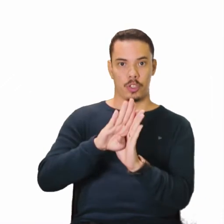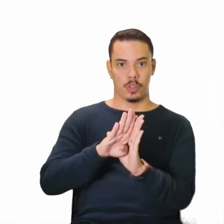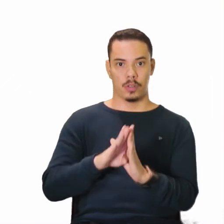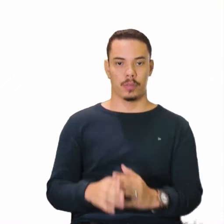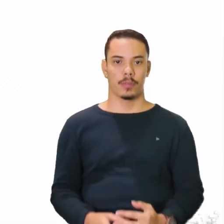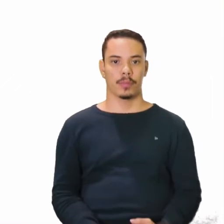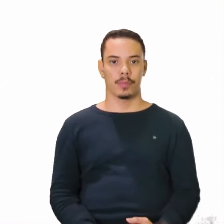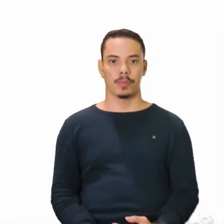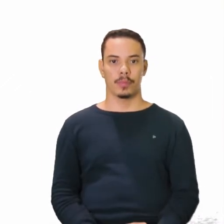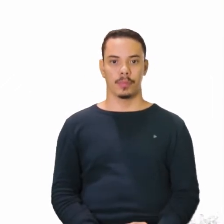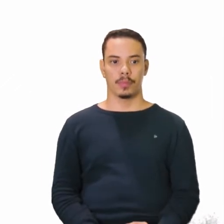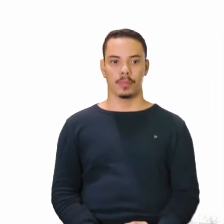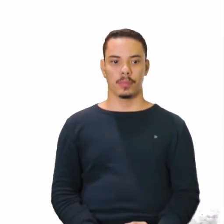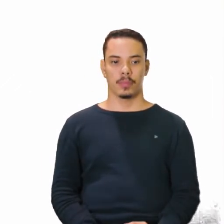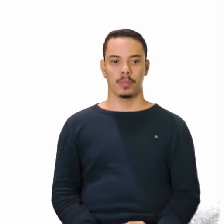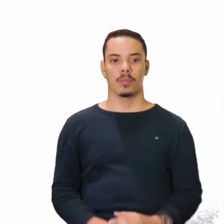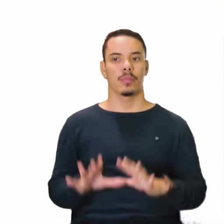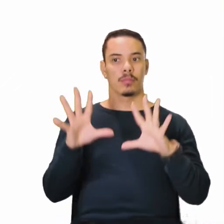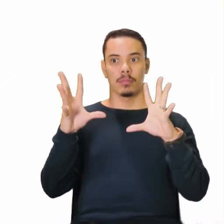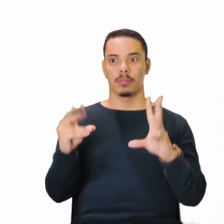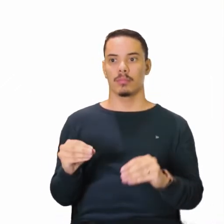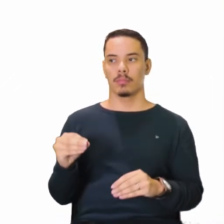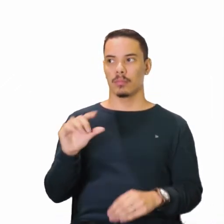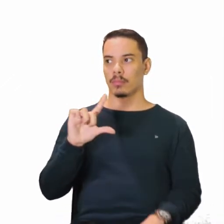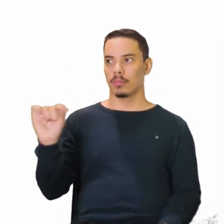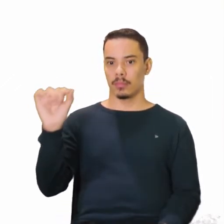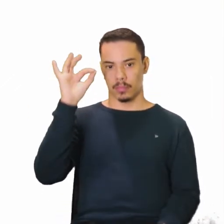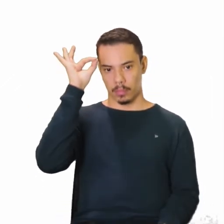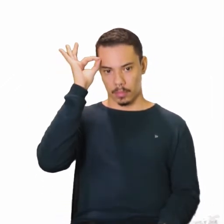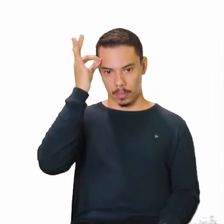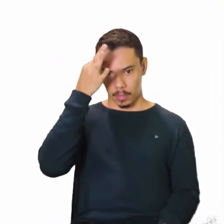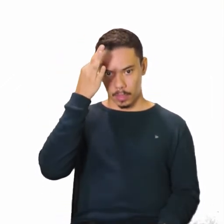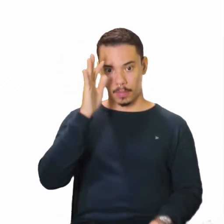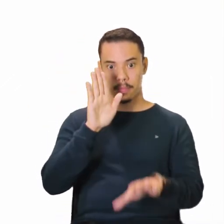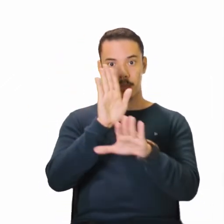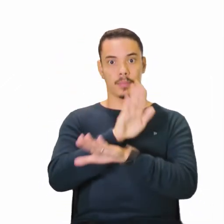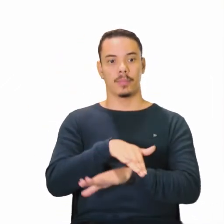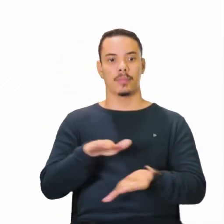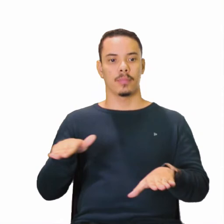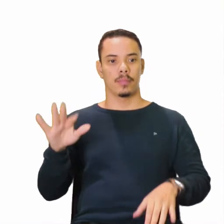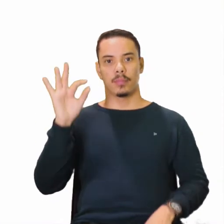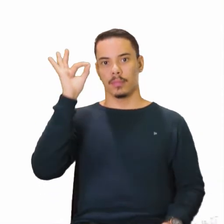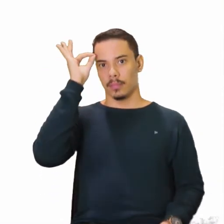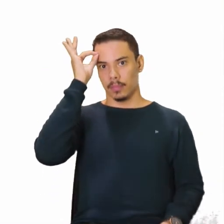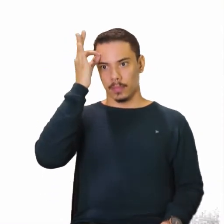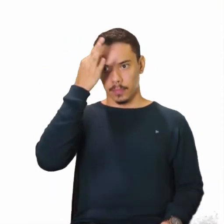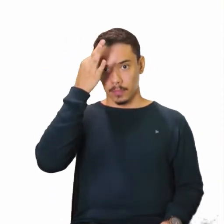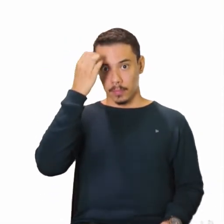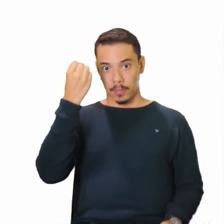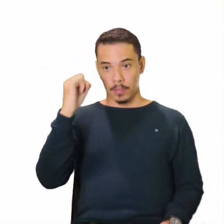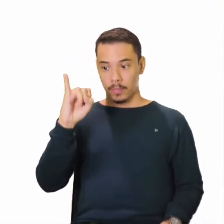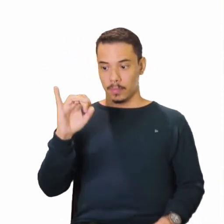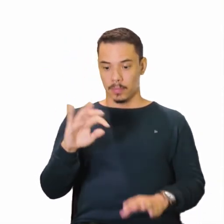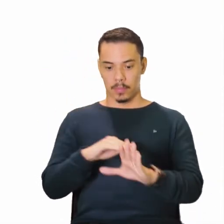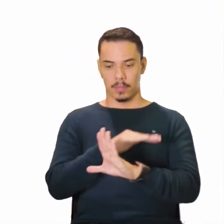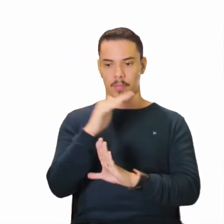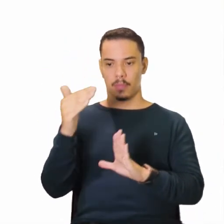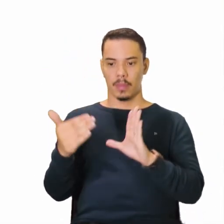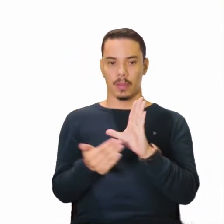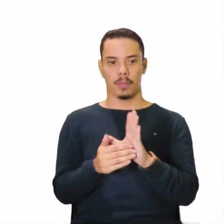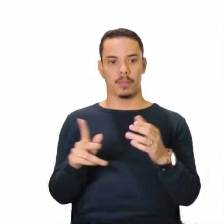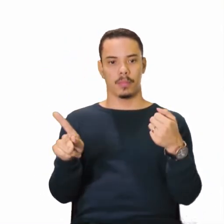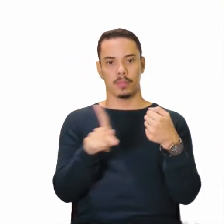substantivo. Todos saíram cedo. As crianças saíram cedo. Se todos aí, é